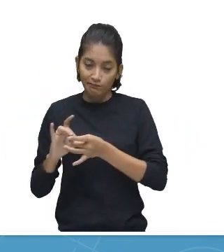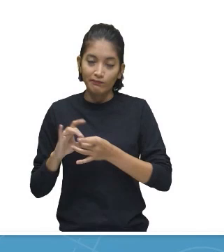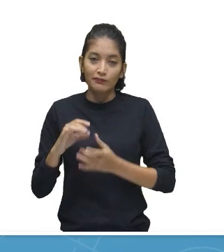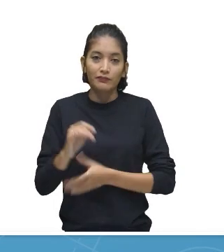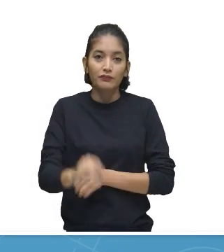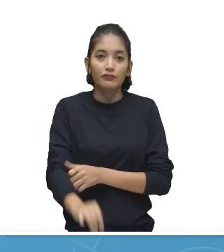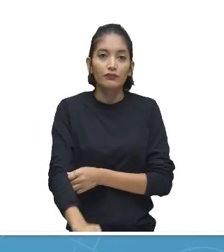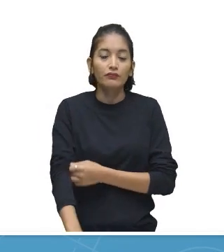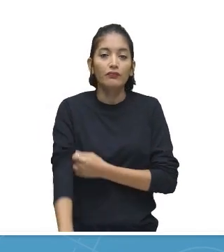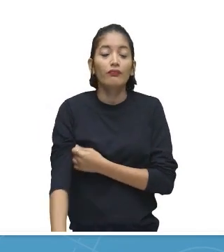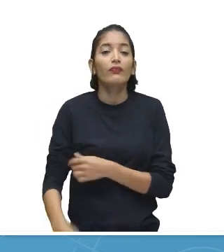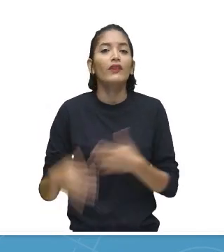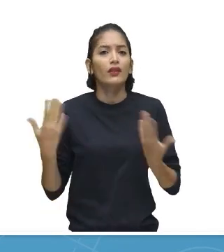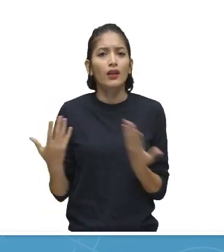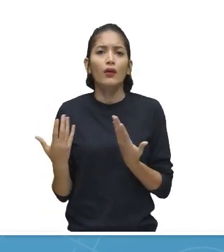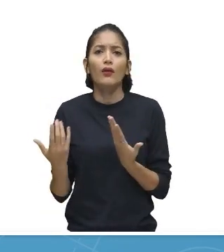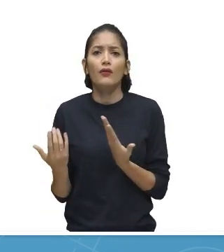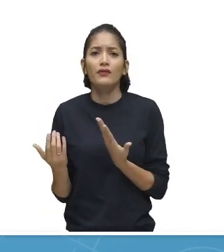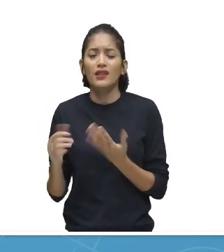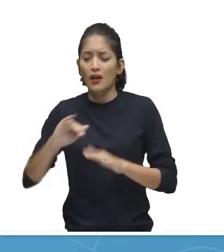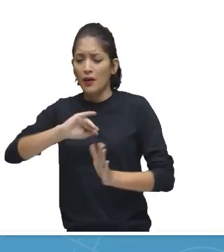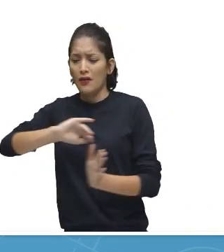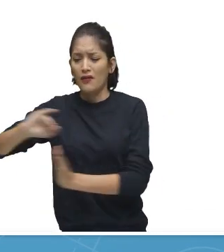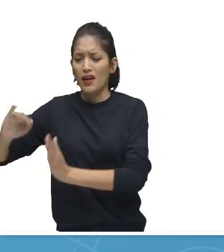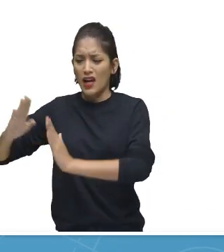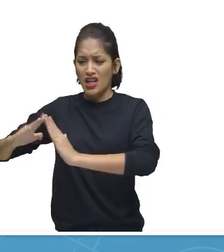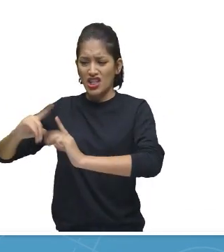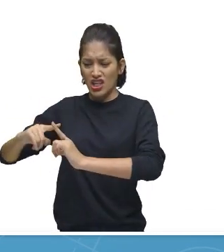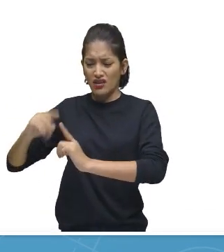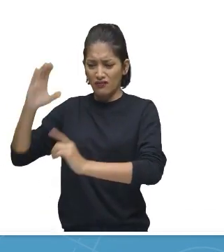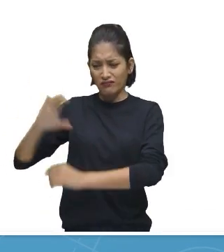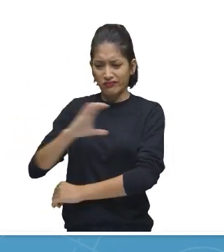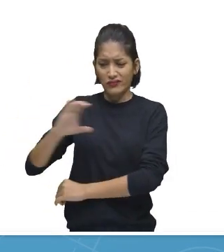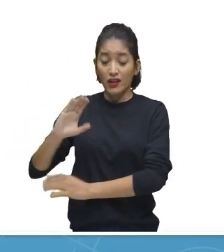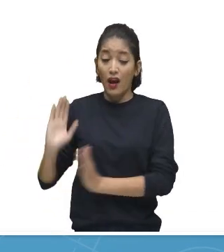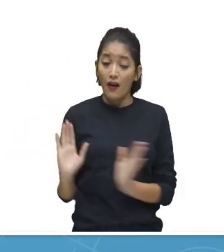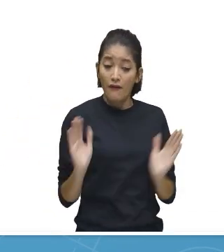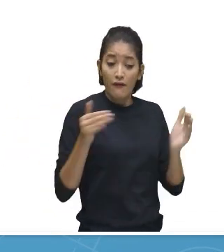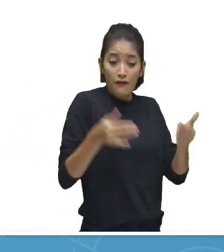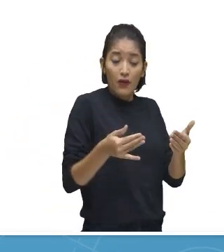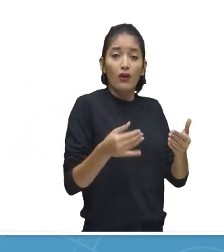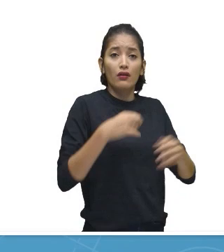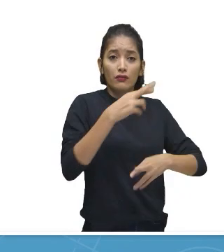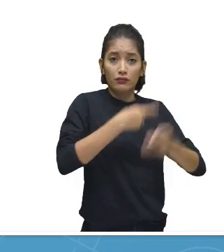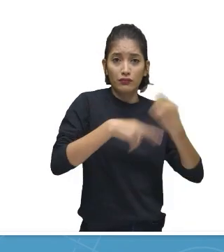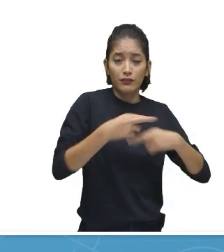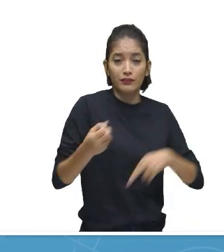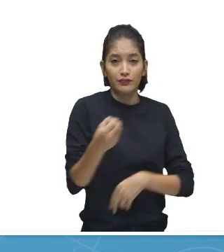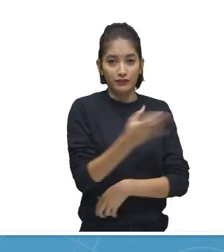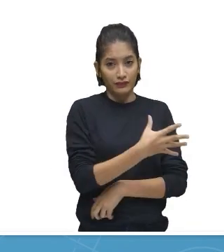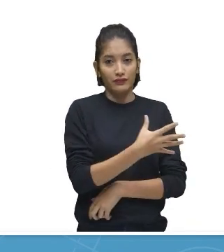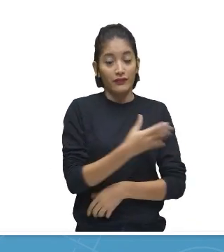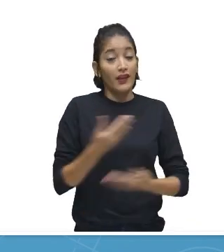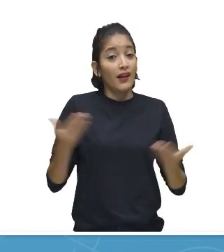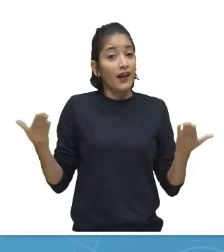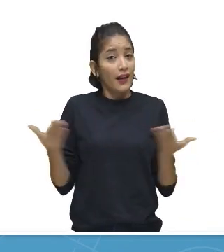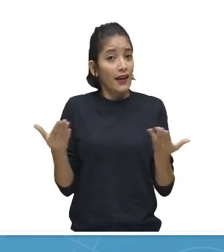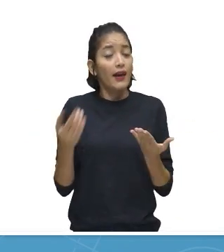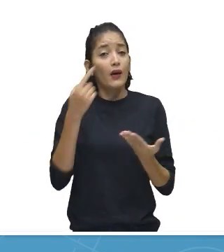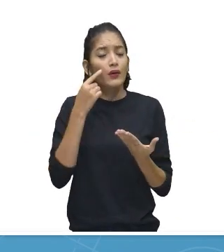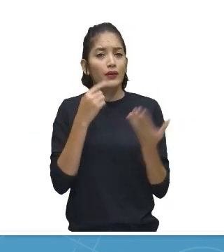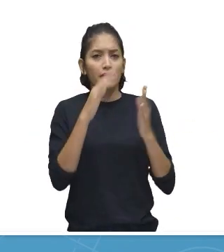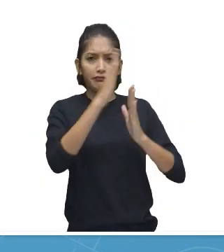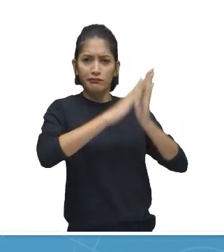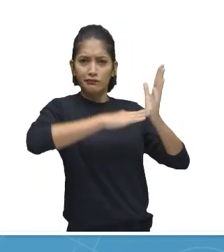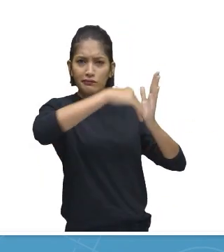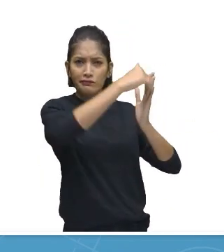da Igreja Católica, passamos para a questão do Renascimento e chegamos aqui nesse momento onde a produção artística